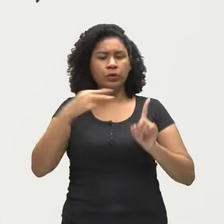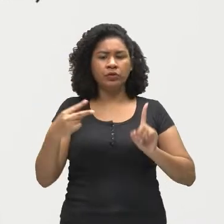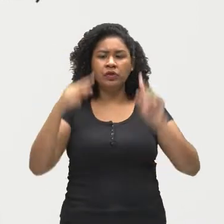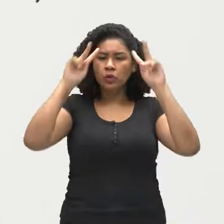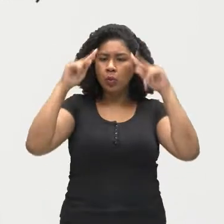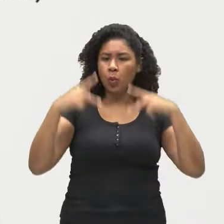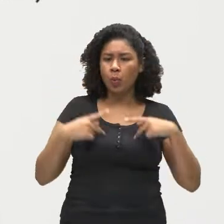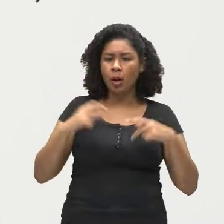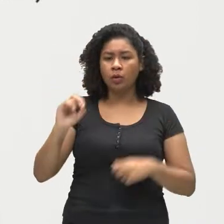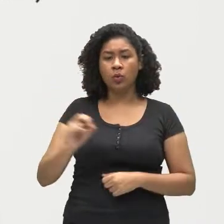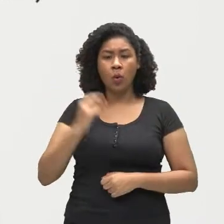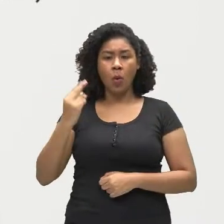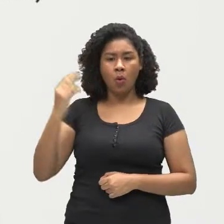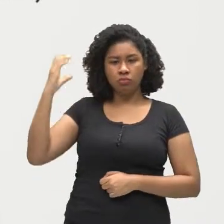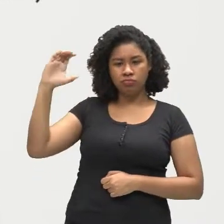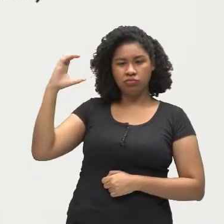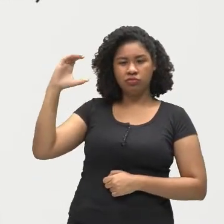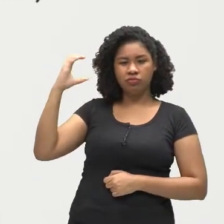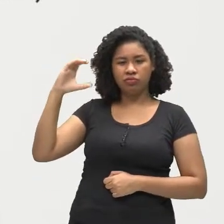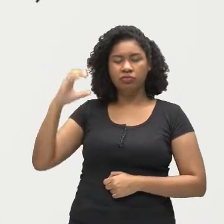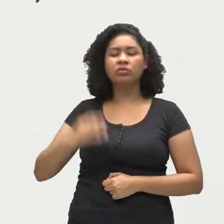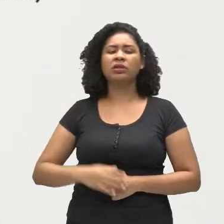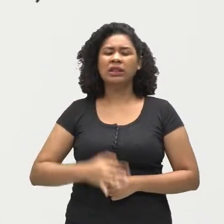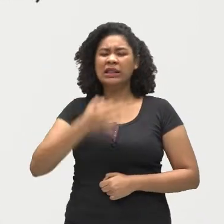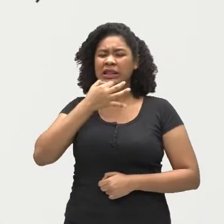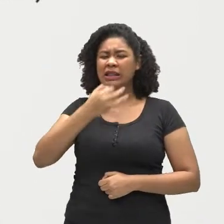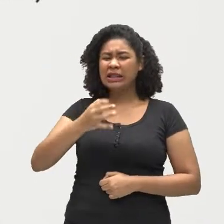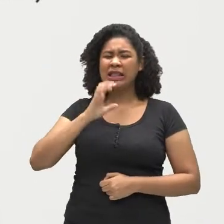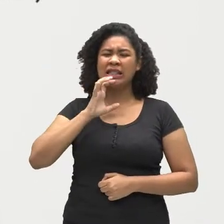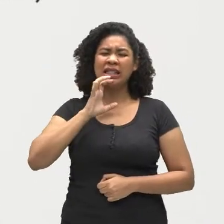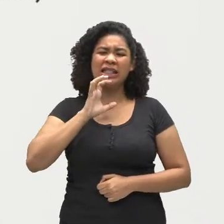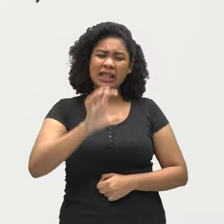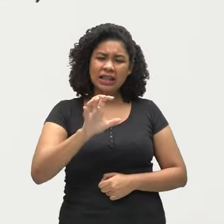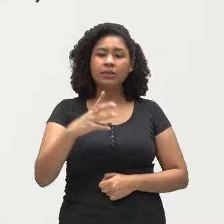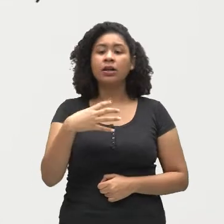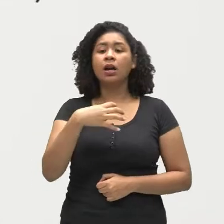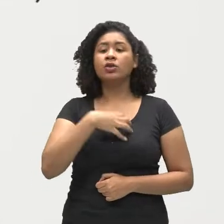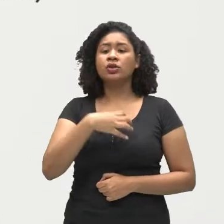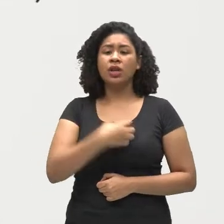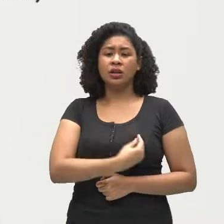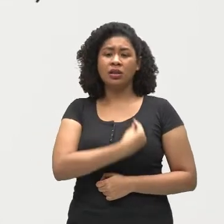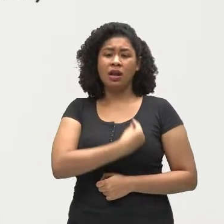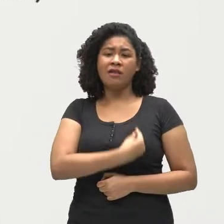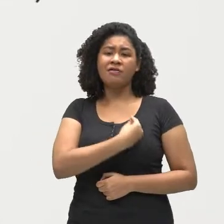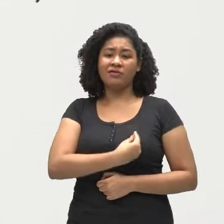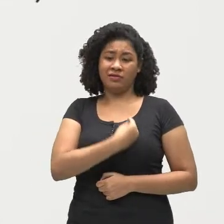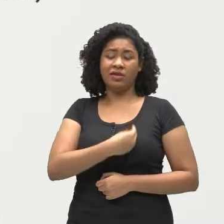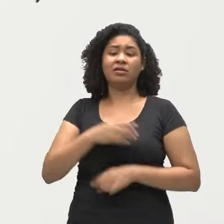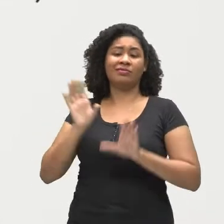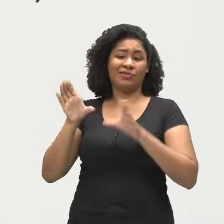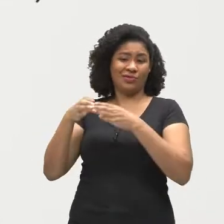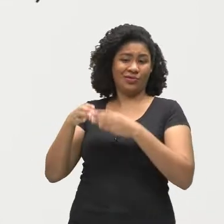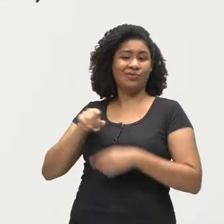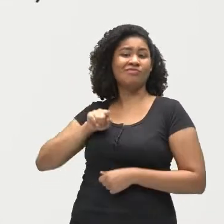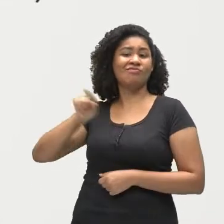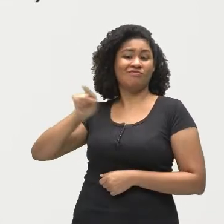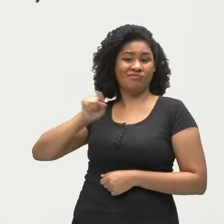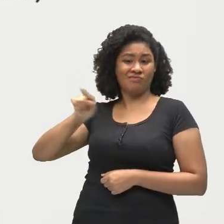cientificistas criticavam duramente o modo de vida de parte do clero. Olha